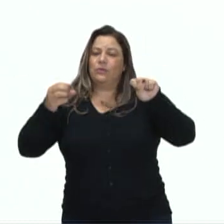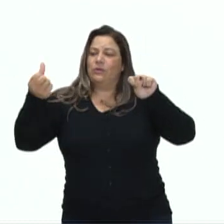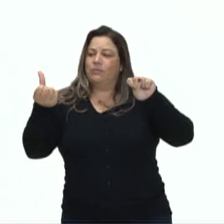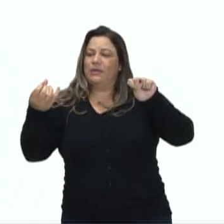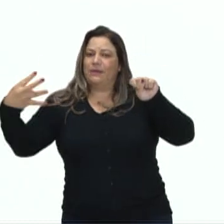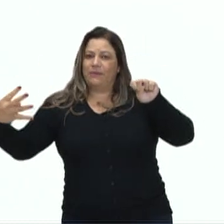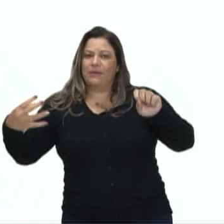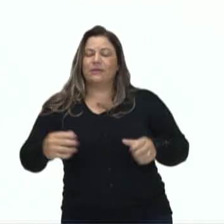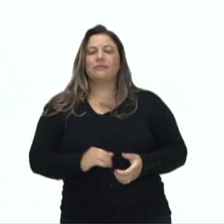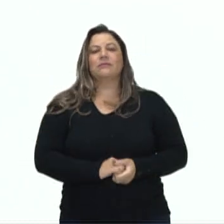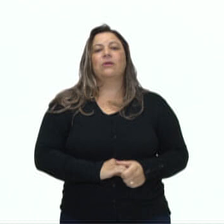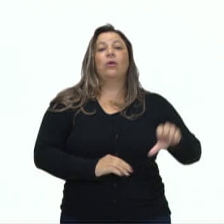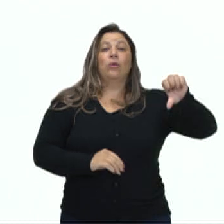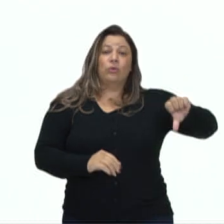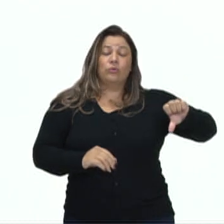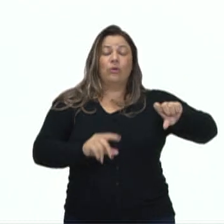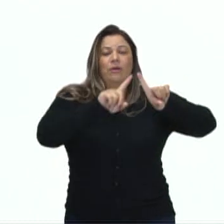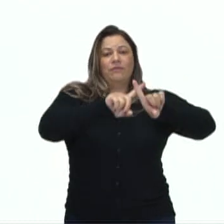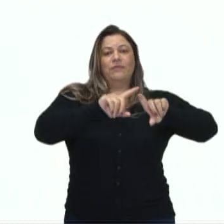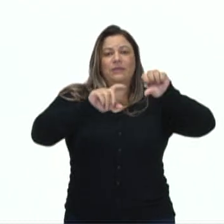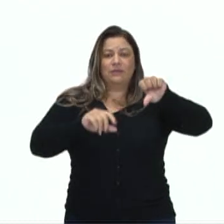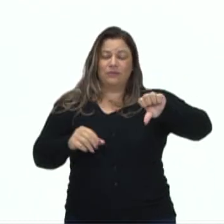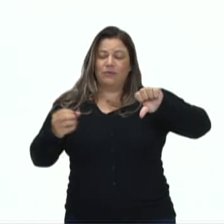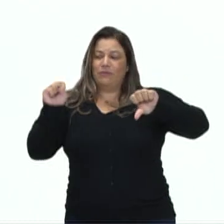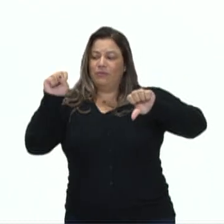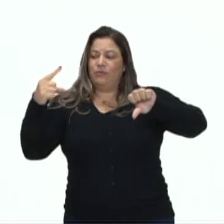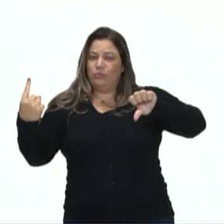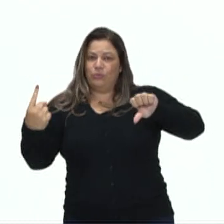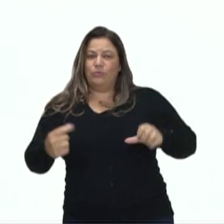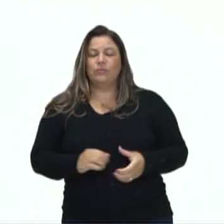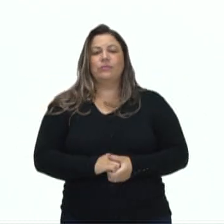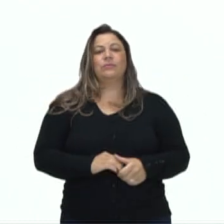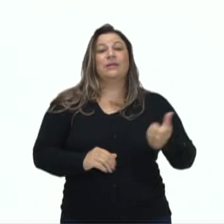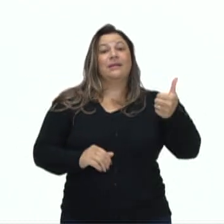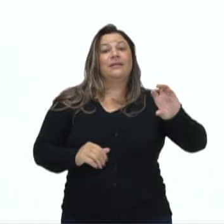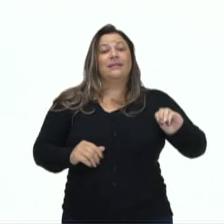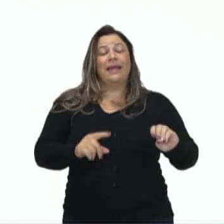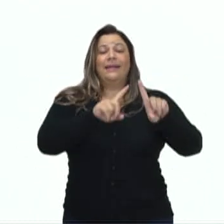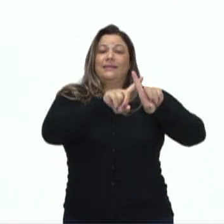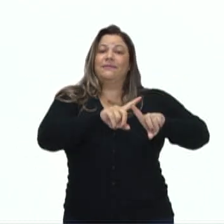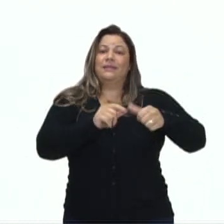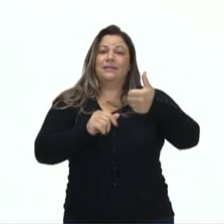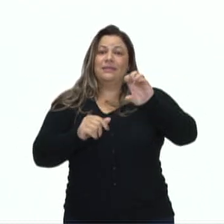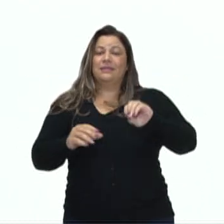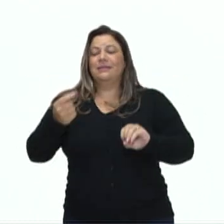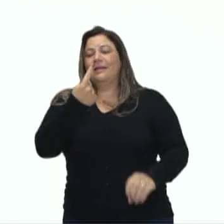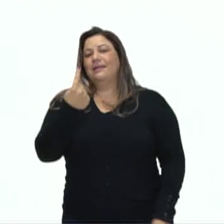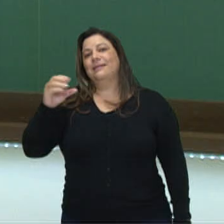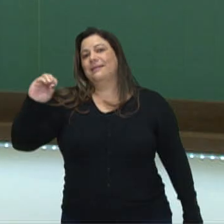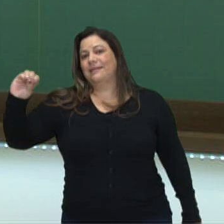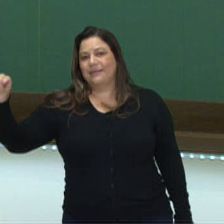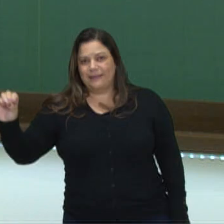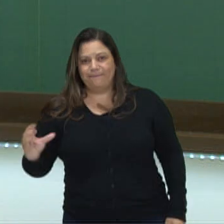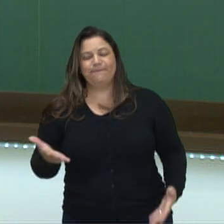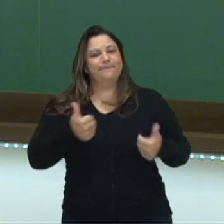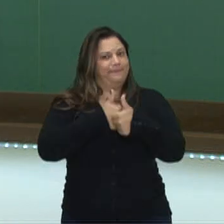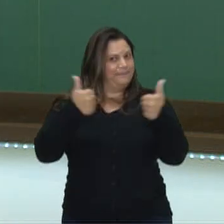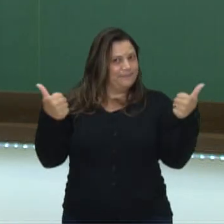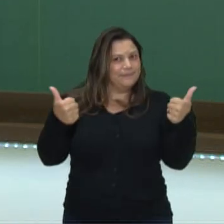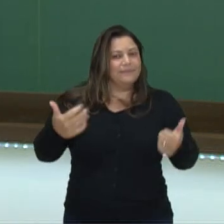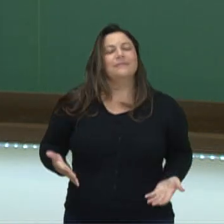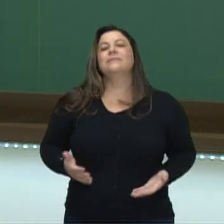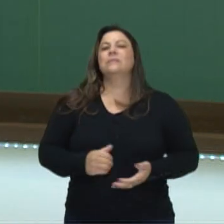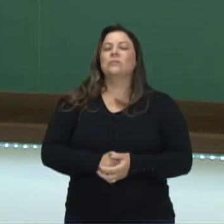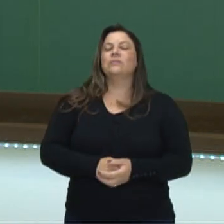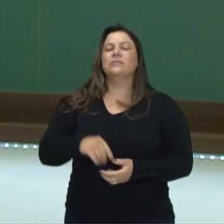64. O 9 vezes 9 é 81. E 10 vezes 10 é 100. Certo? Então,